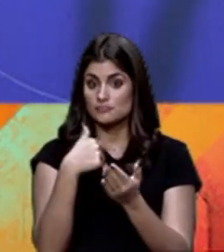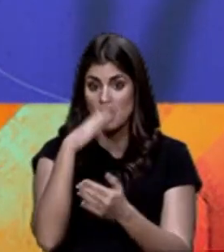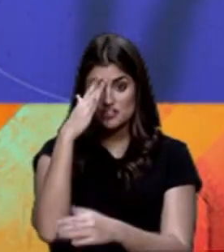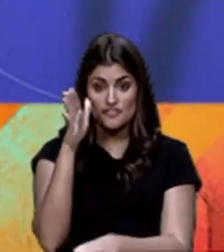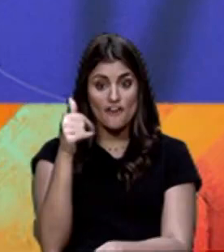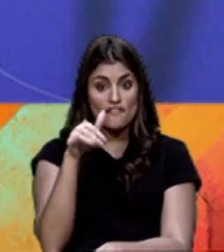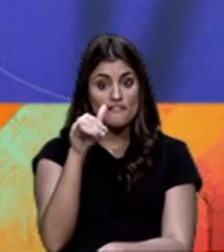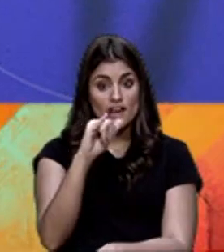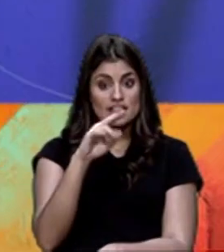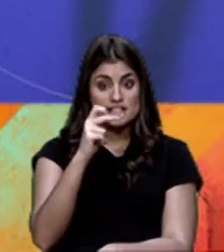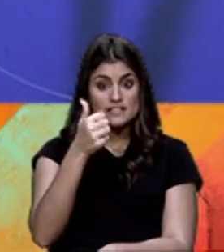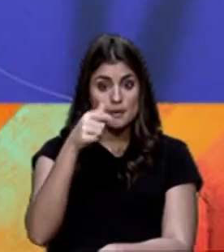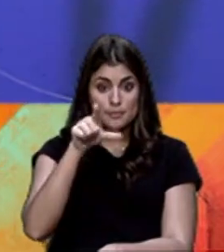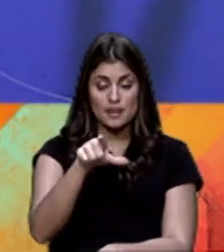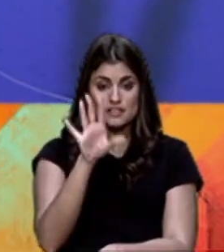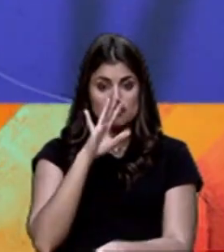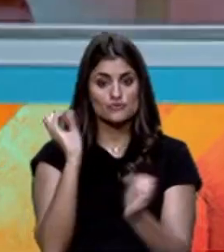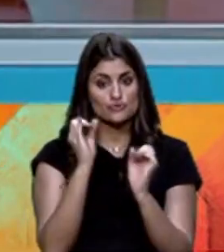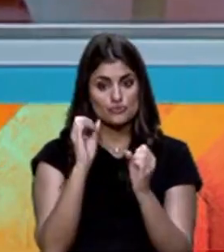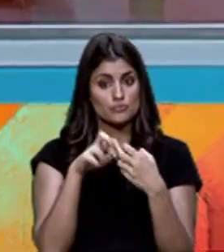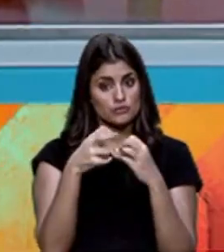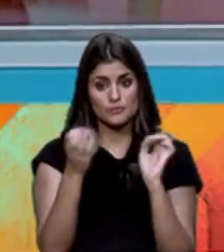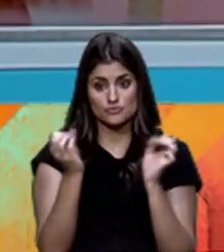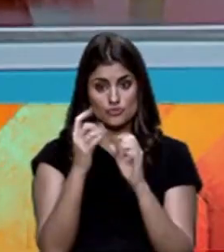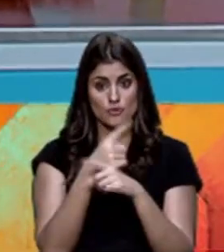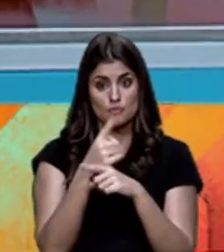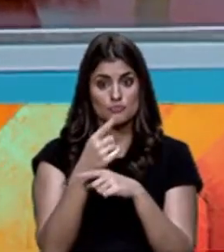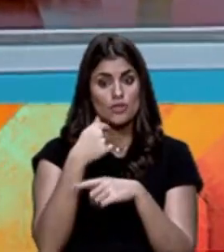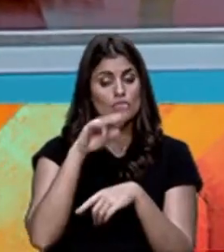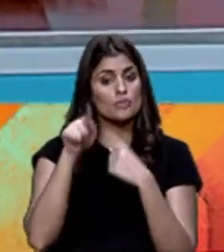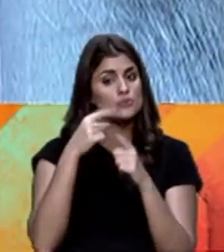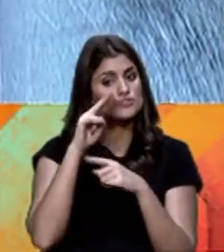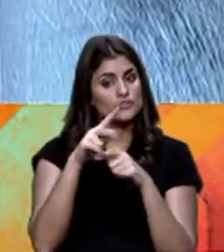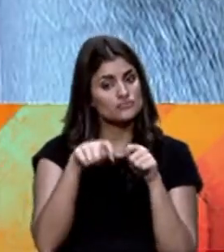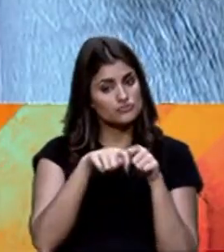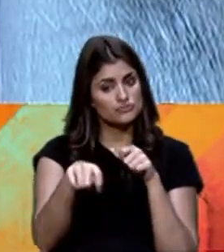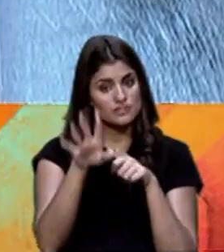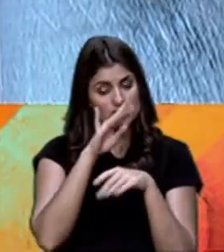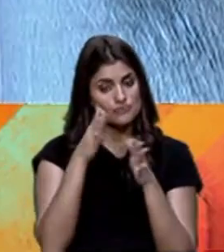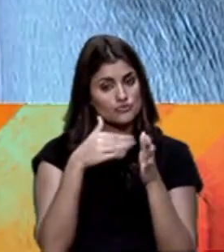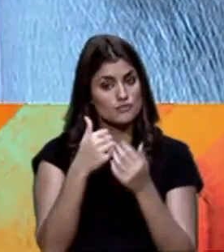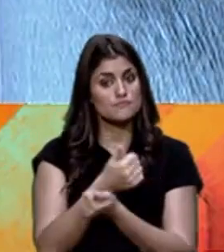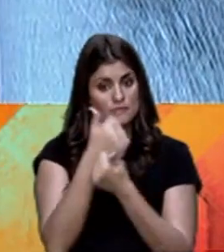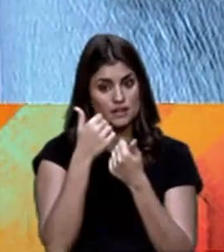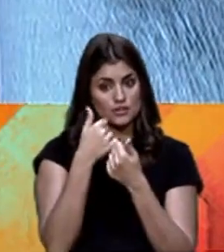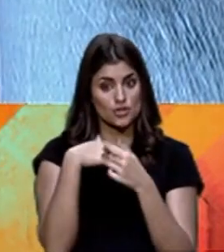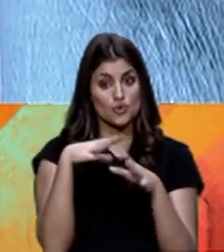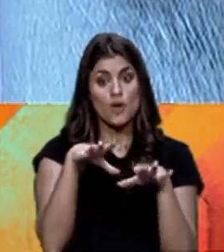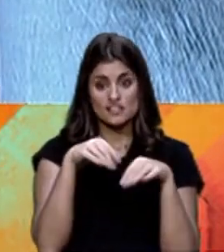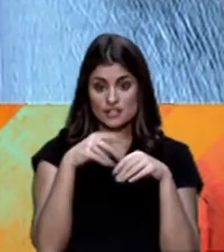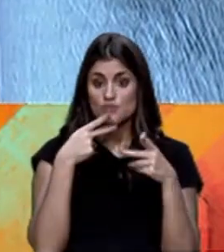Isabel? Se não tivermos, não há problema. Isabel, depois vês tudo isto em casa, se eu fiz direitinho ou não, e olha, aceito